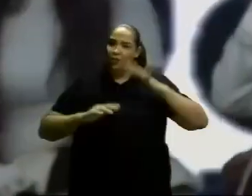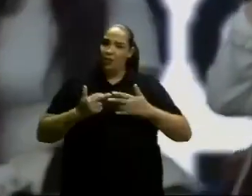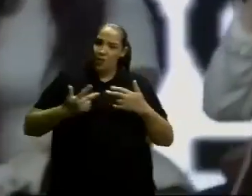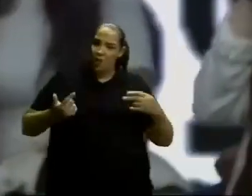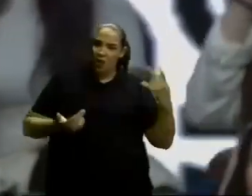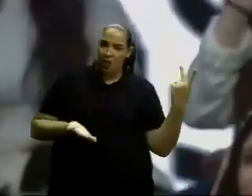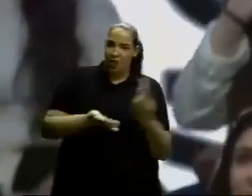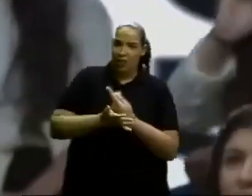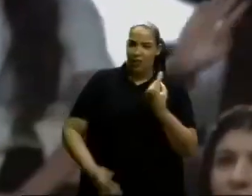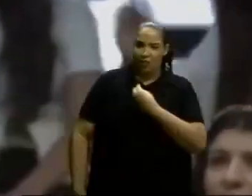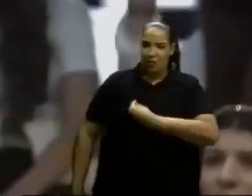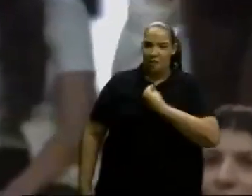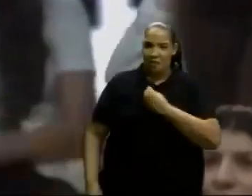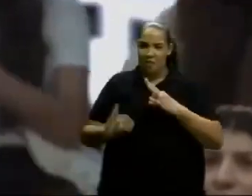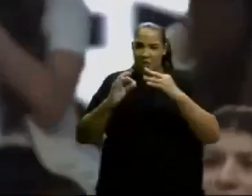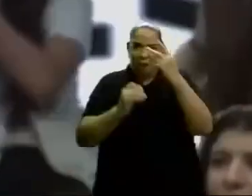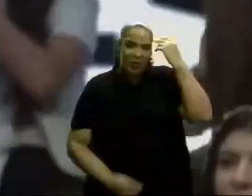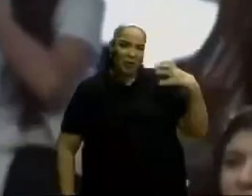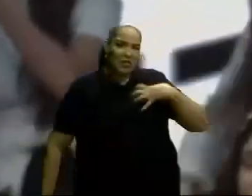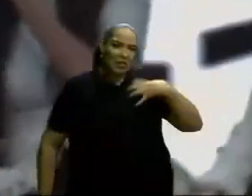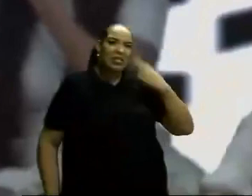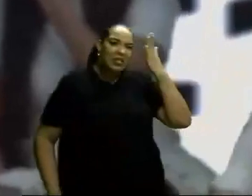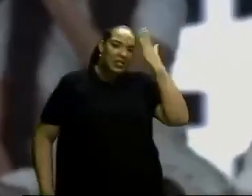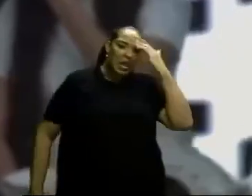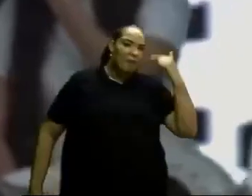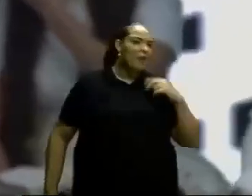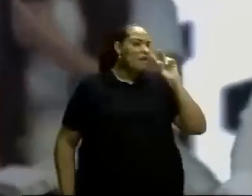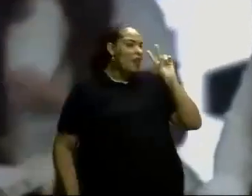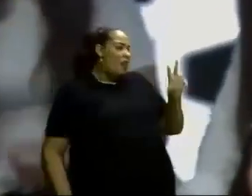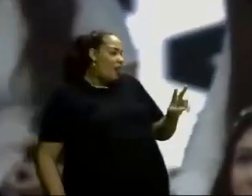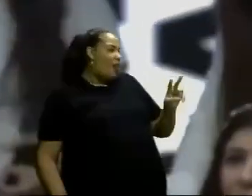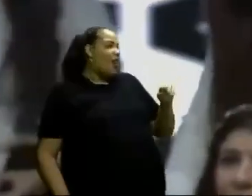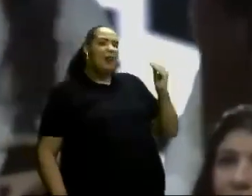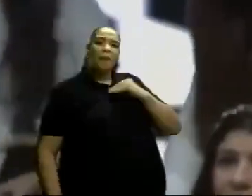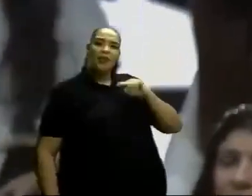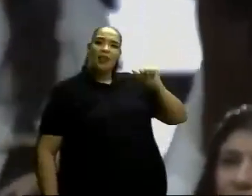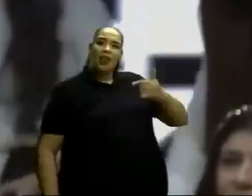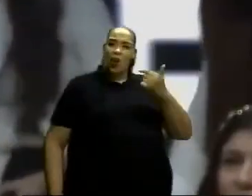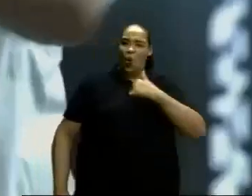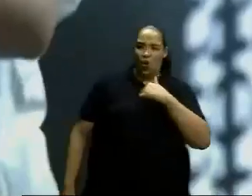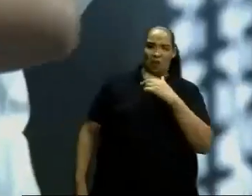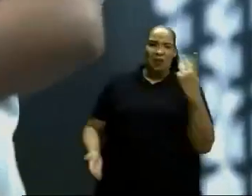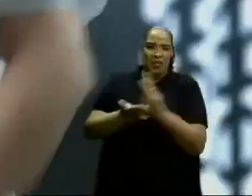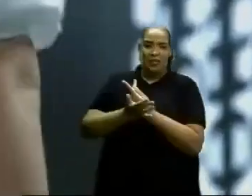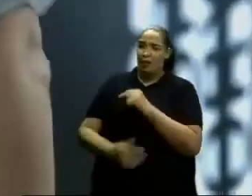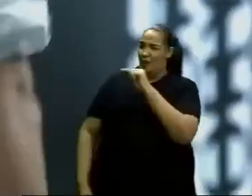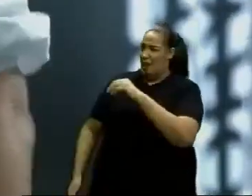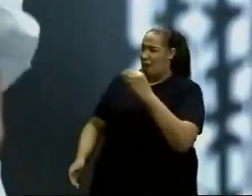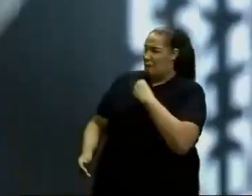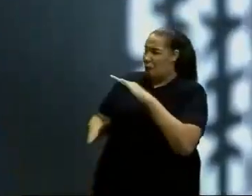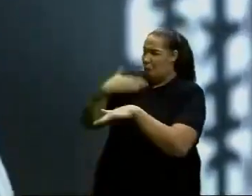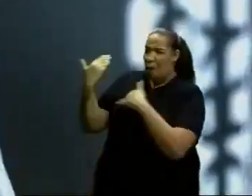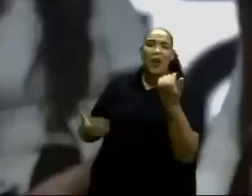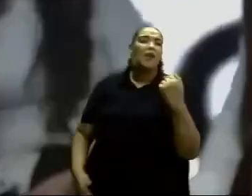com a gente, acontece com todo mundo. Ah, eu vou falar, a gente vê o da direita caindo e pensa: o próximo vai vir aqui. A gente vê o da esquerda morrendo e